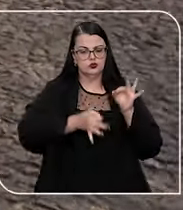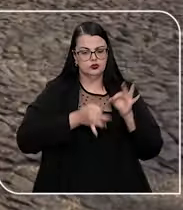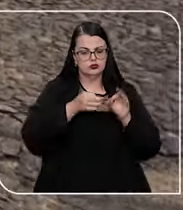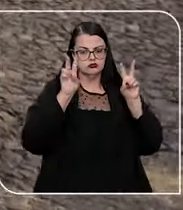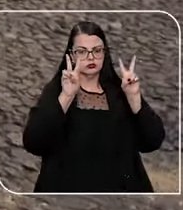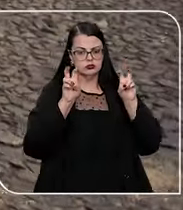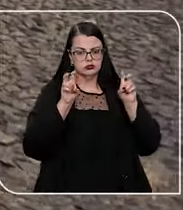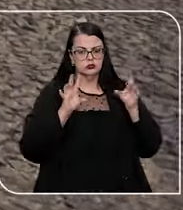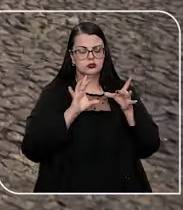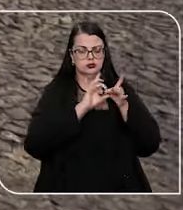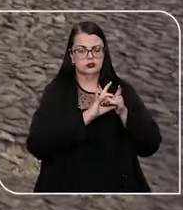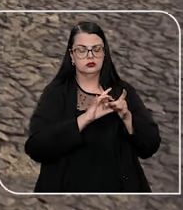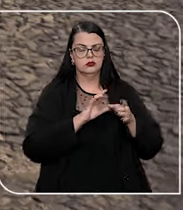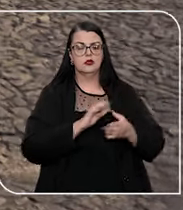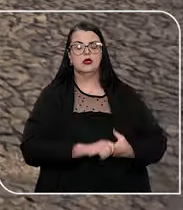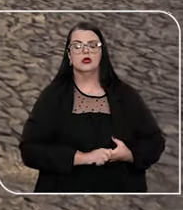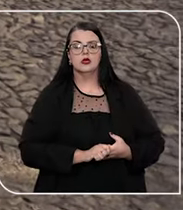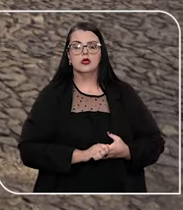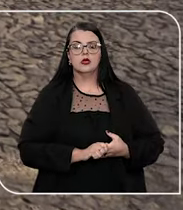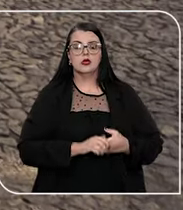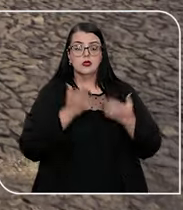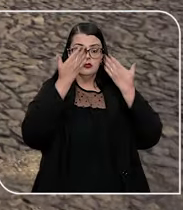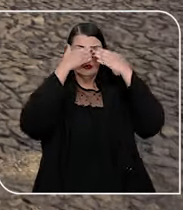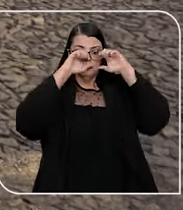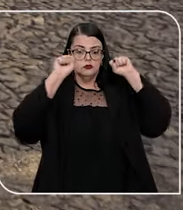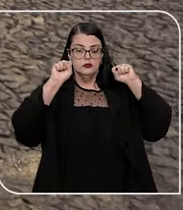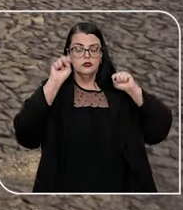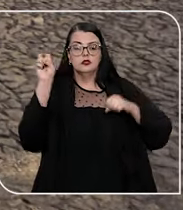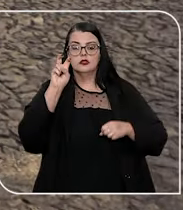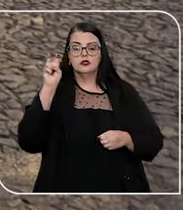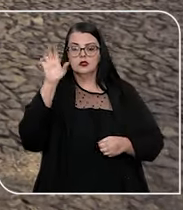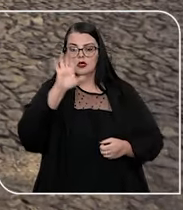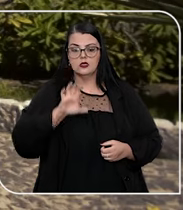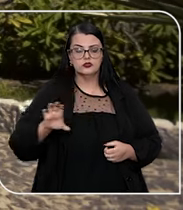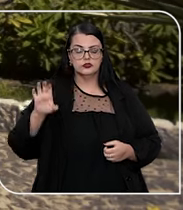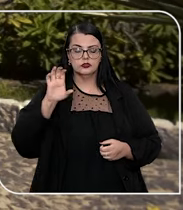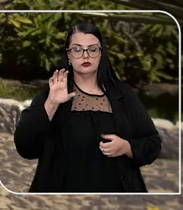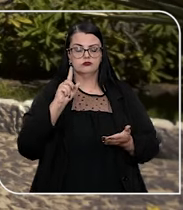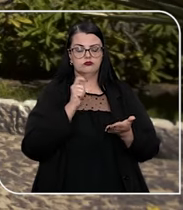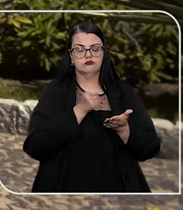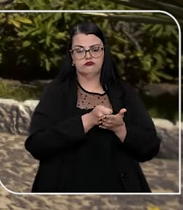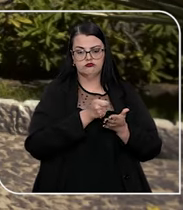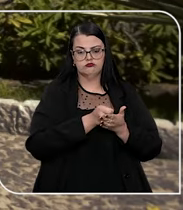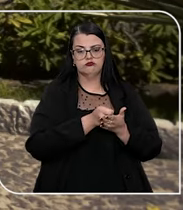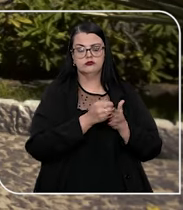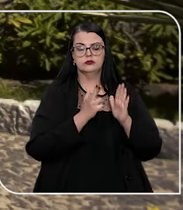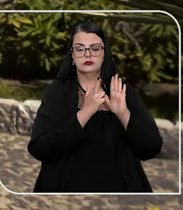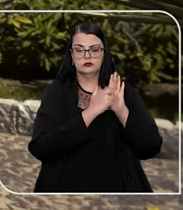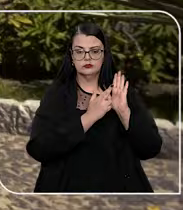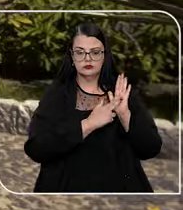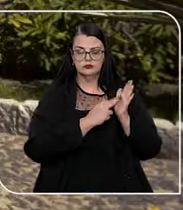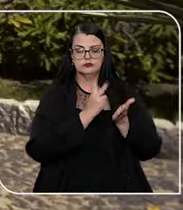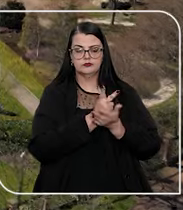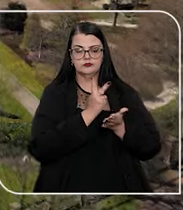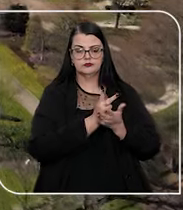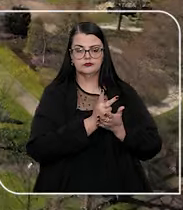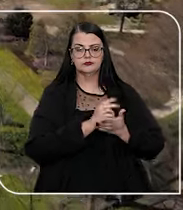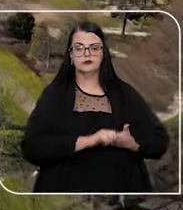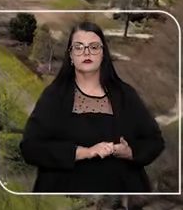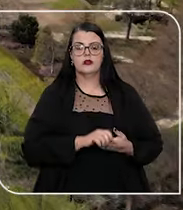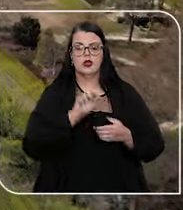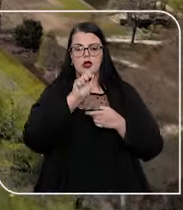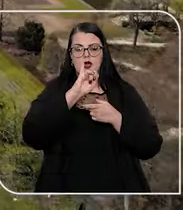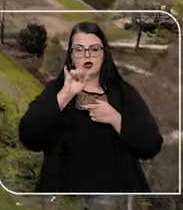julgamento de mérito o Tribunal Regional Federal da quinta região Manteve a sentença ressaltando que a